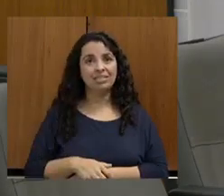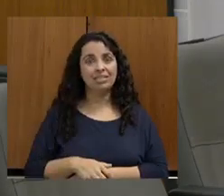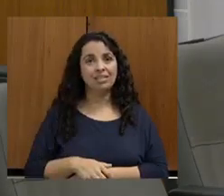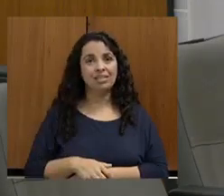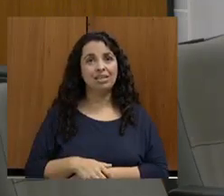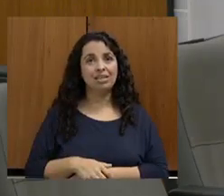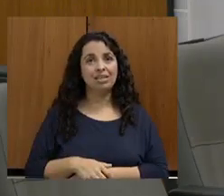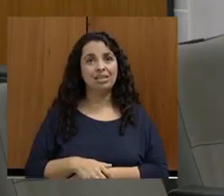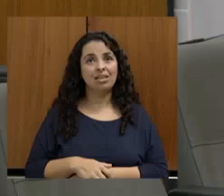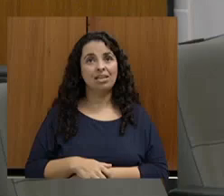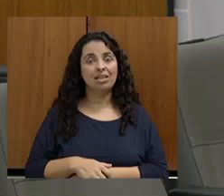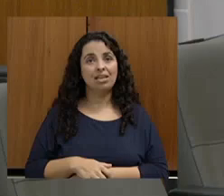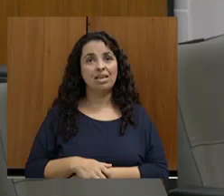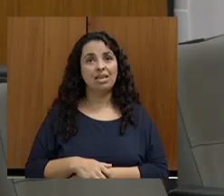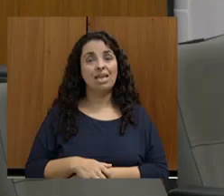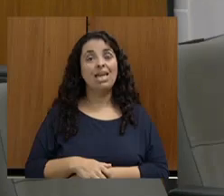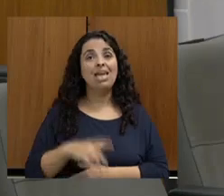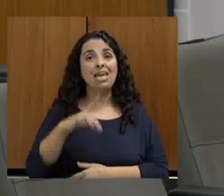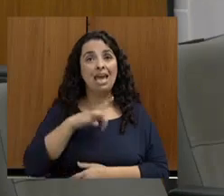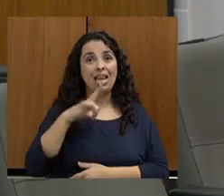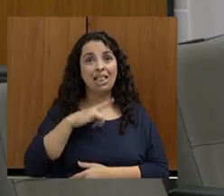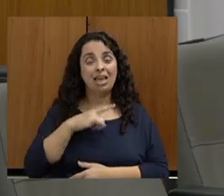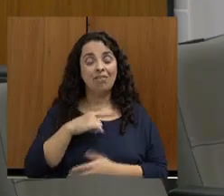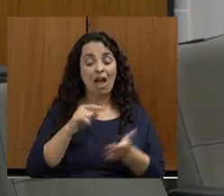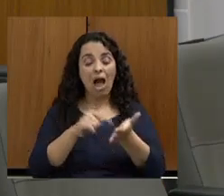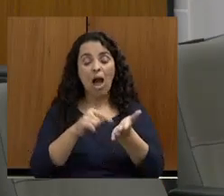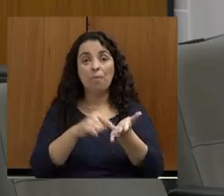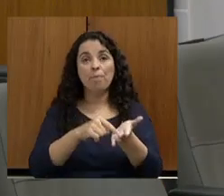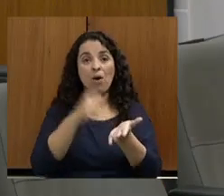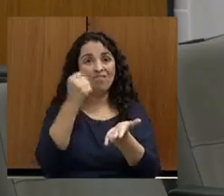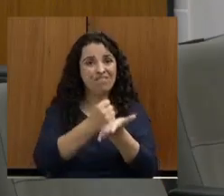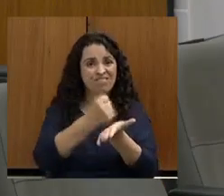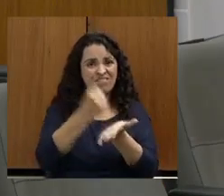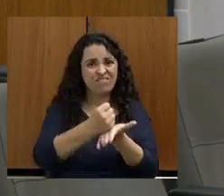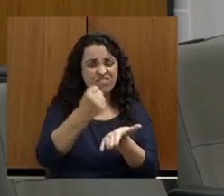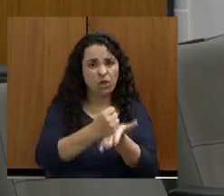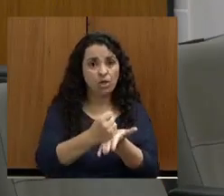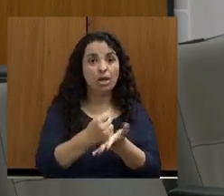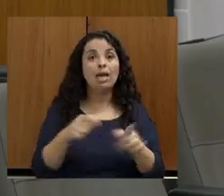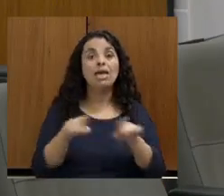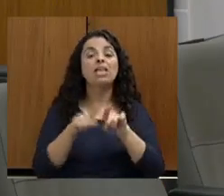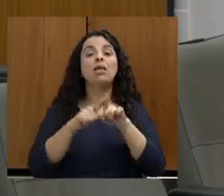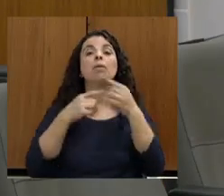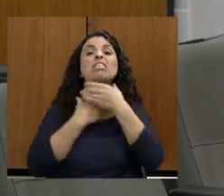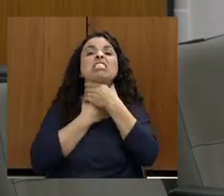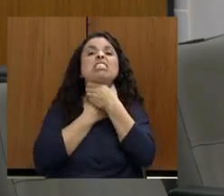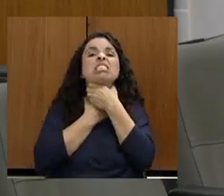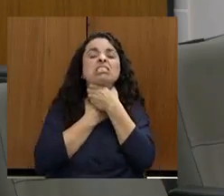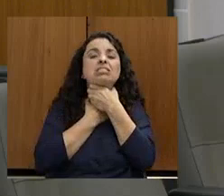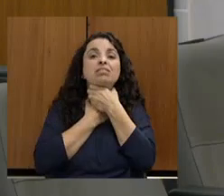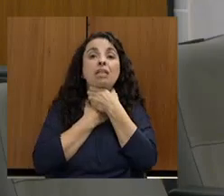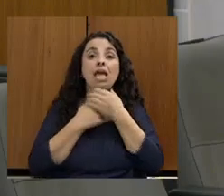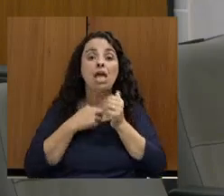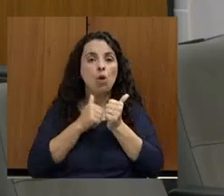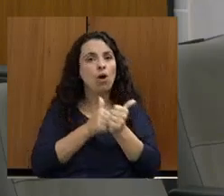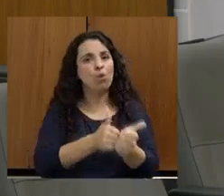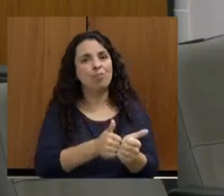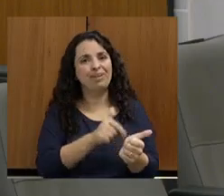e os esmagamentos de pescoço. Eu acompanhei há cerca de seis anos atrás.